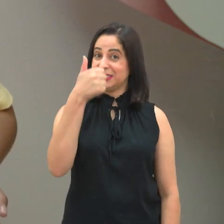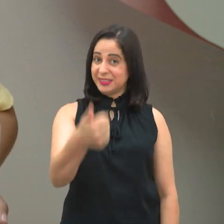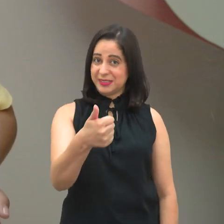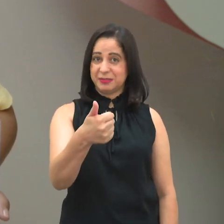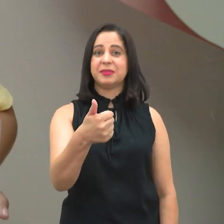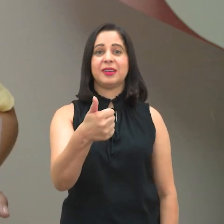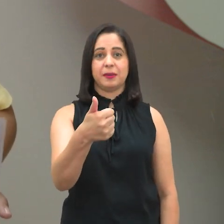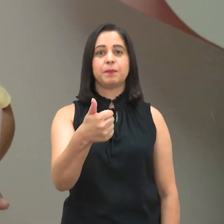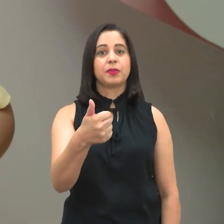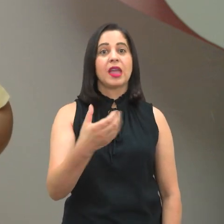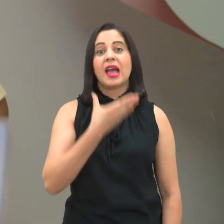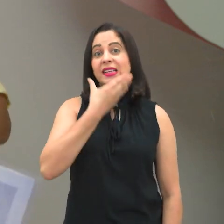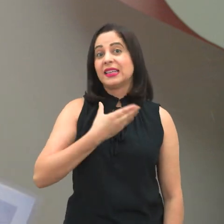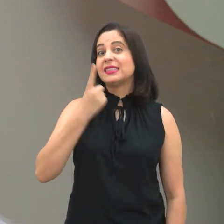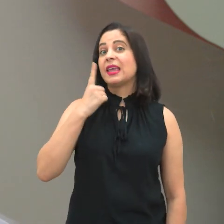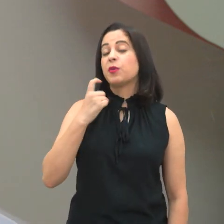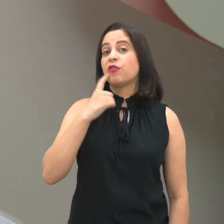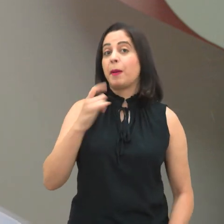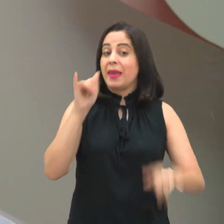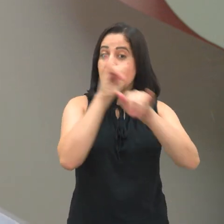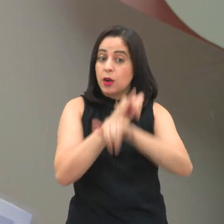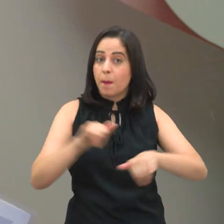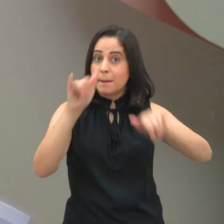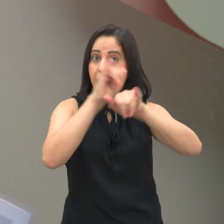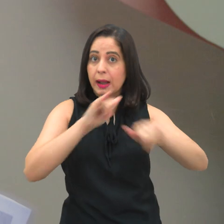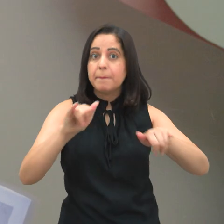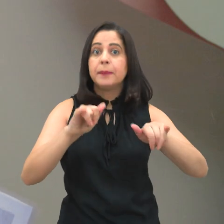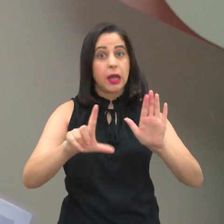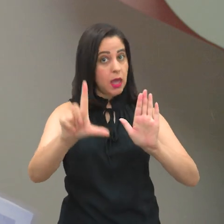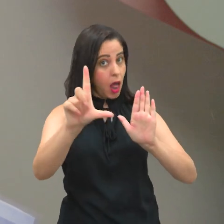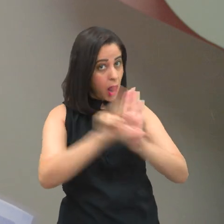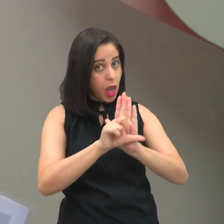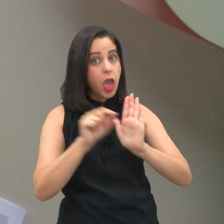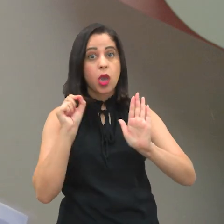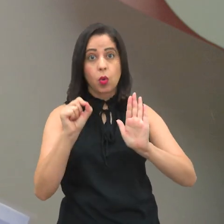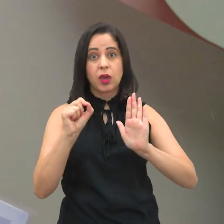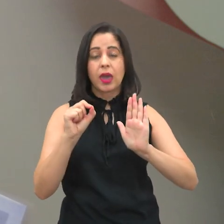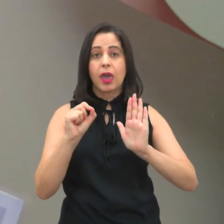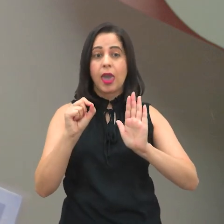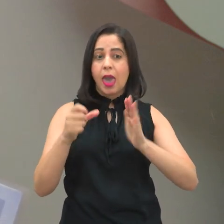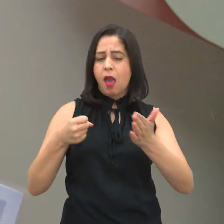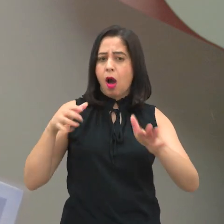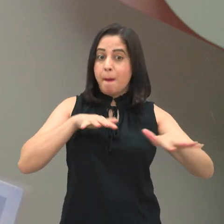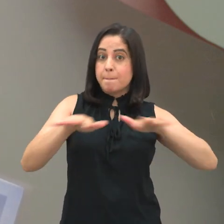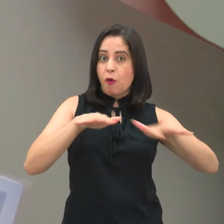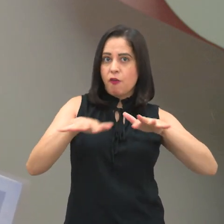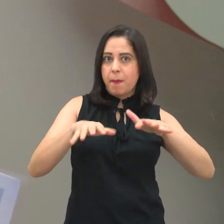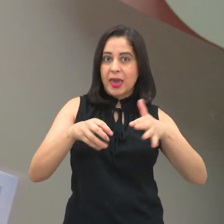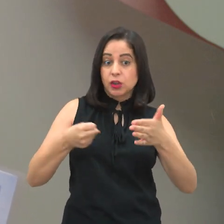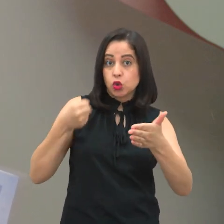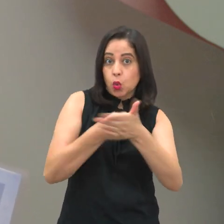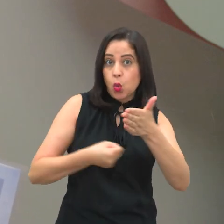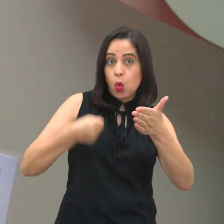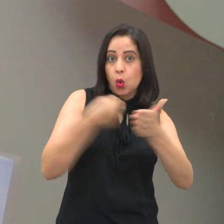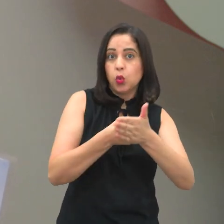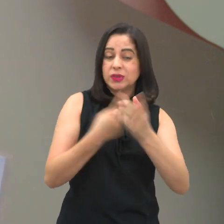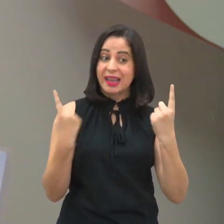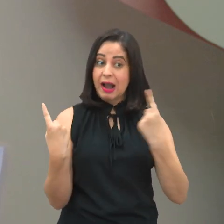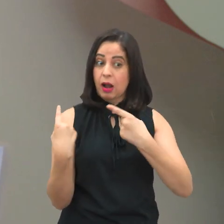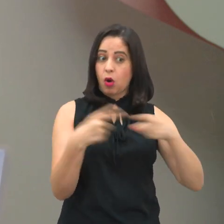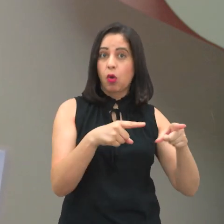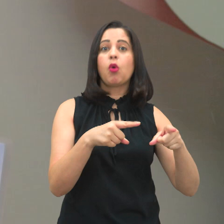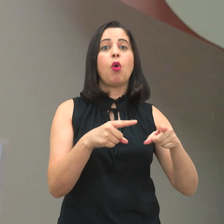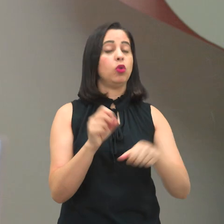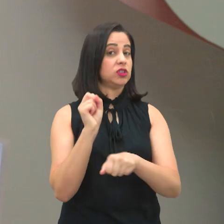tudo bem com você? Dezembro Vermelho é uma campanha instituída por lei que marca uma grande mobilização nacional na